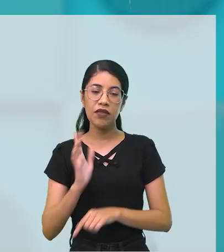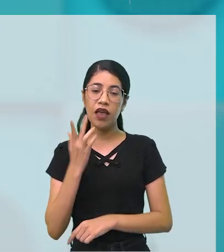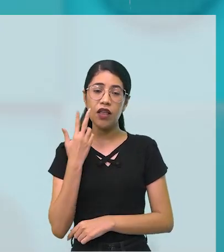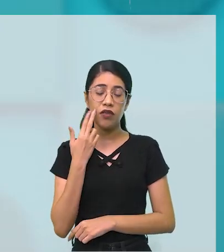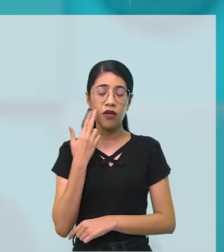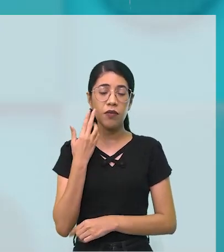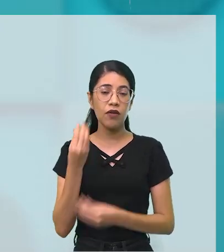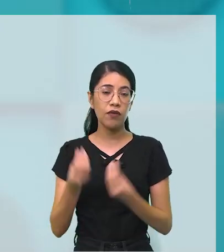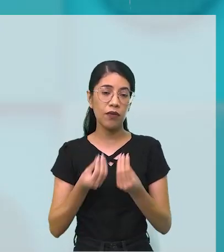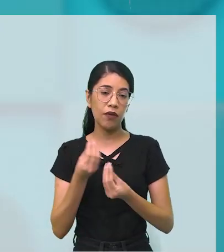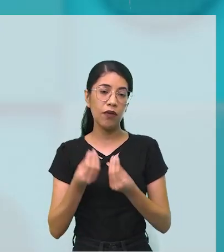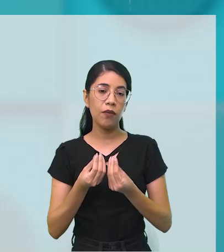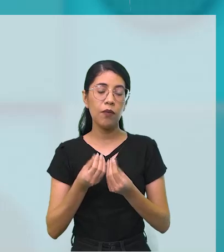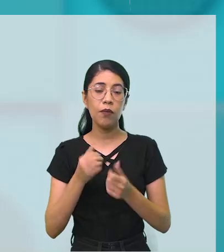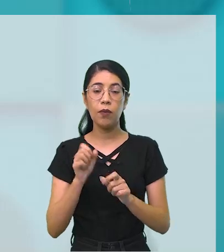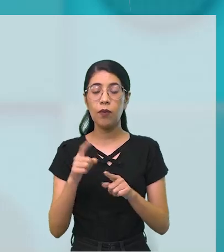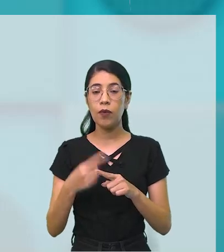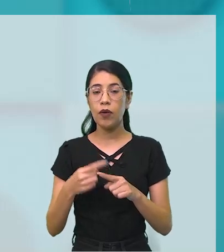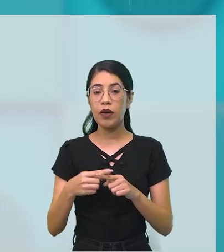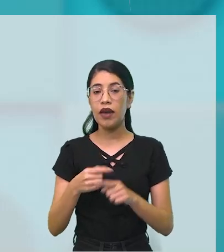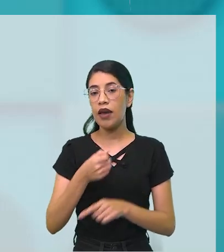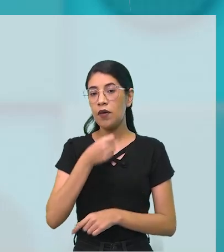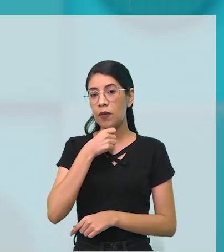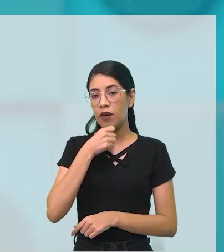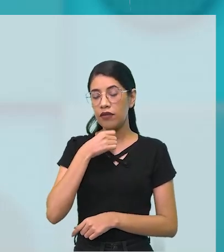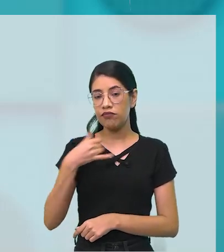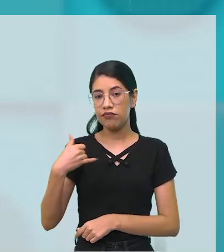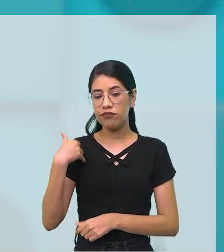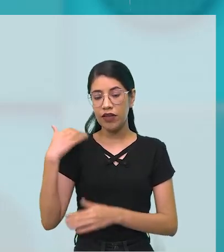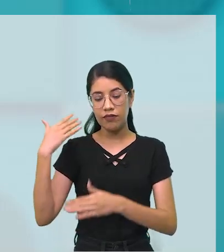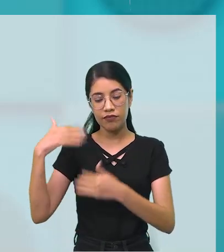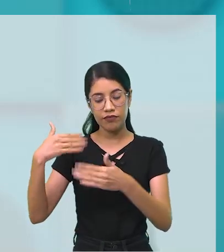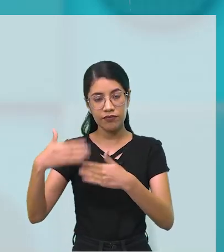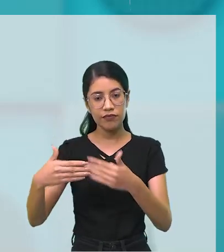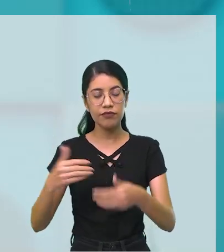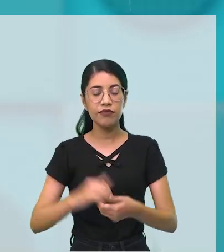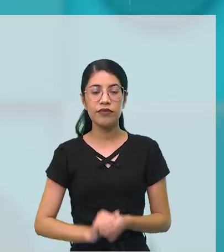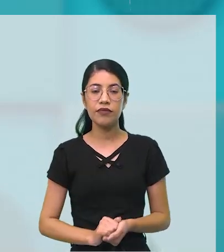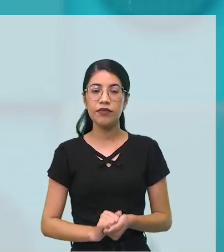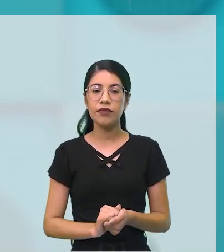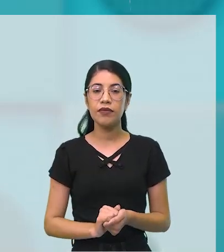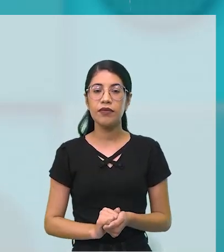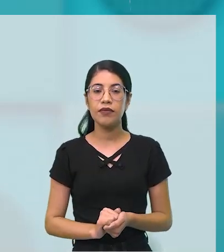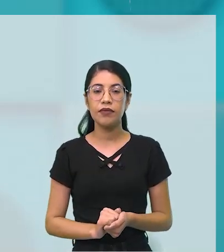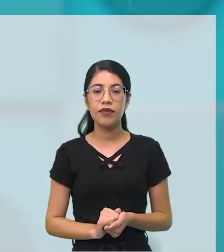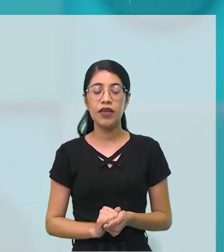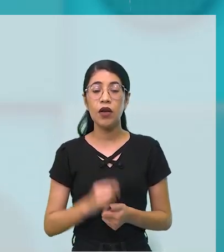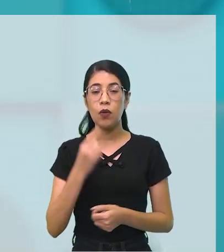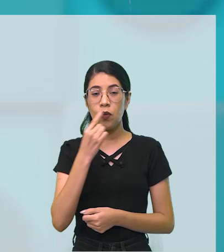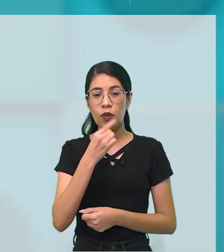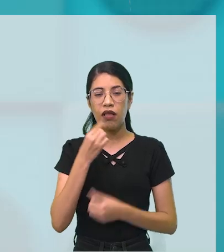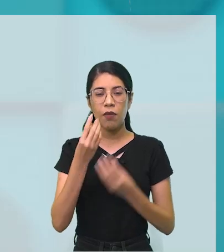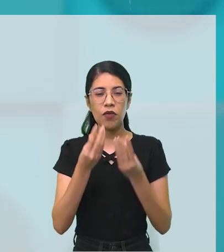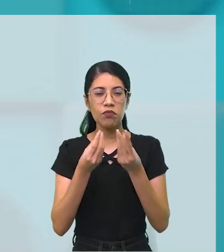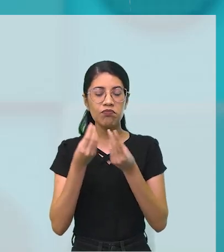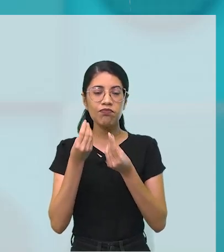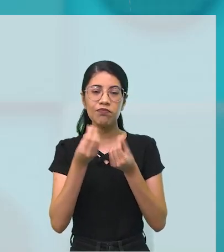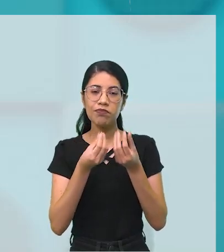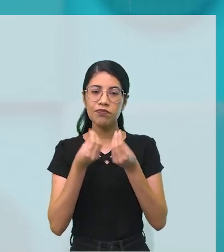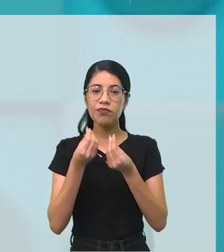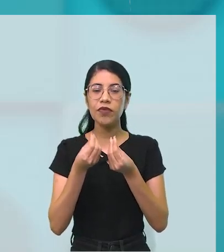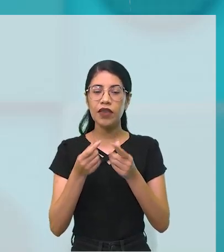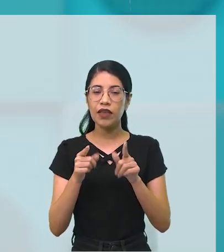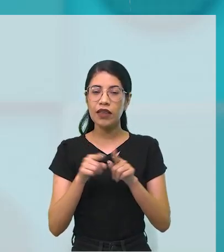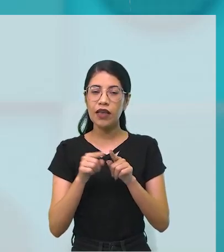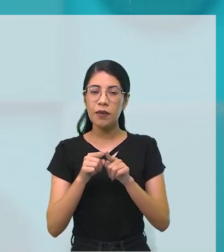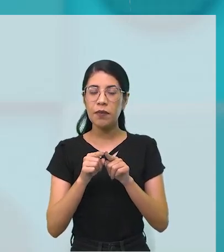inclusive por causa da velhice. Velhice chega, né? Nem esses olhos vazios, nem o lábio amargo,